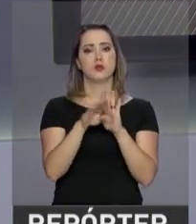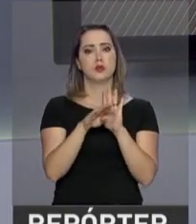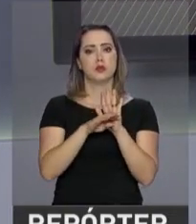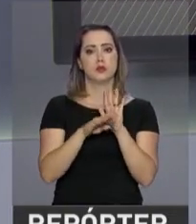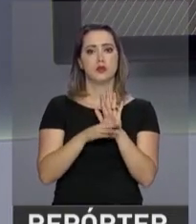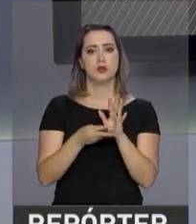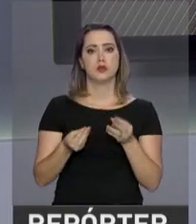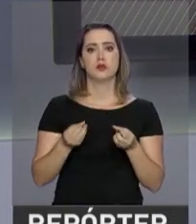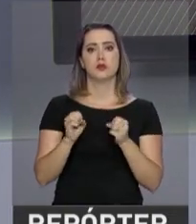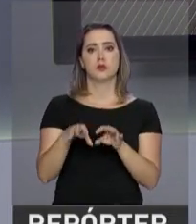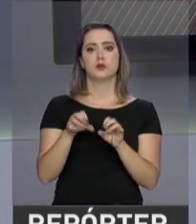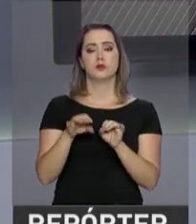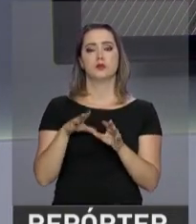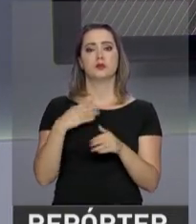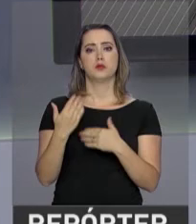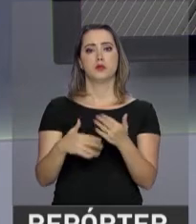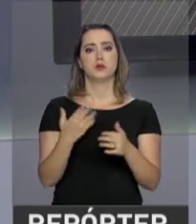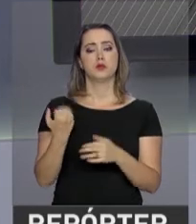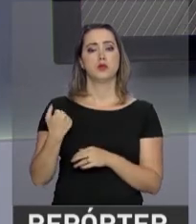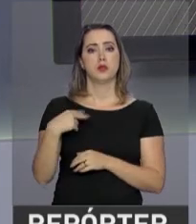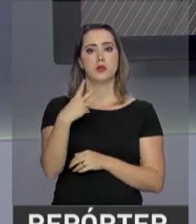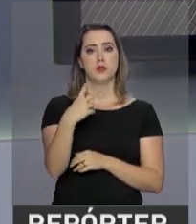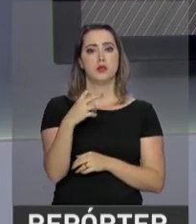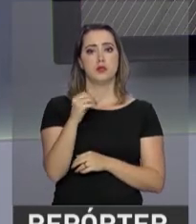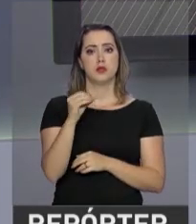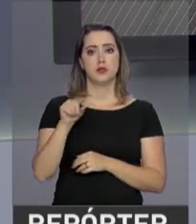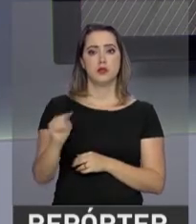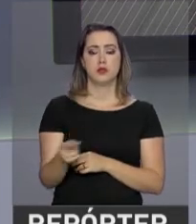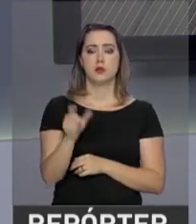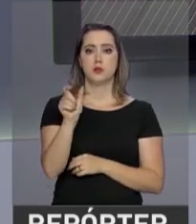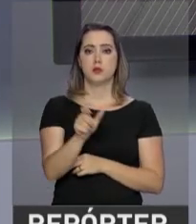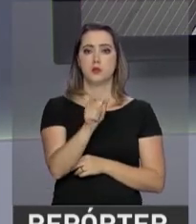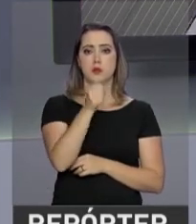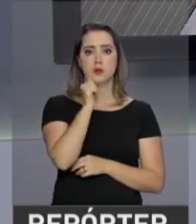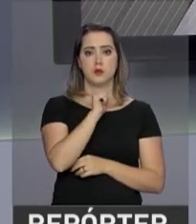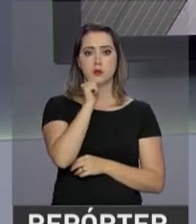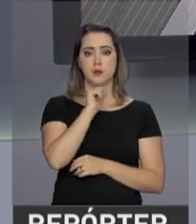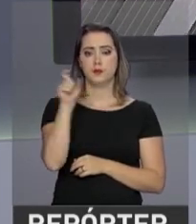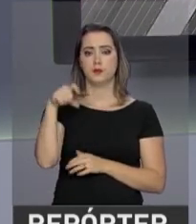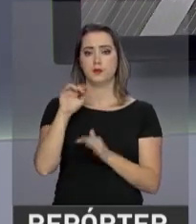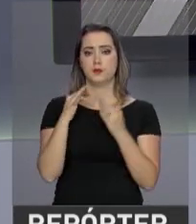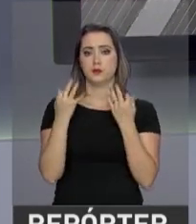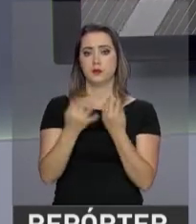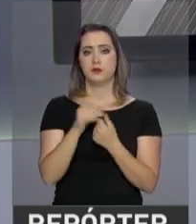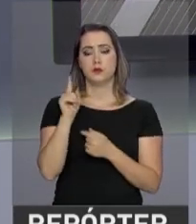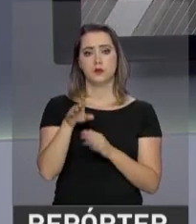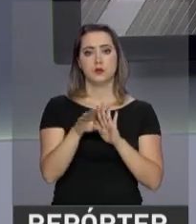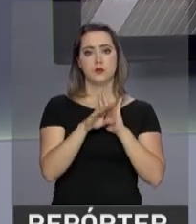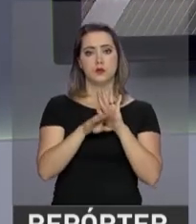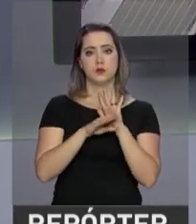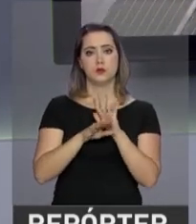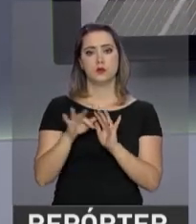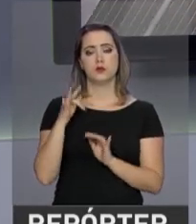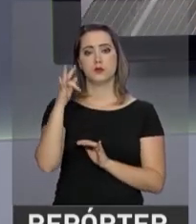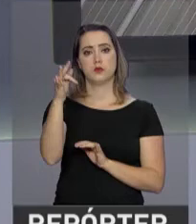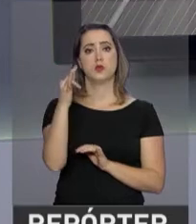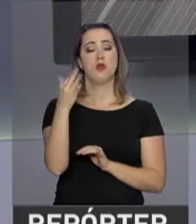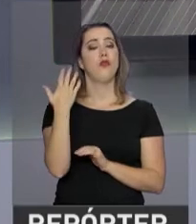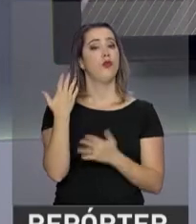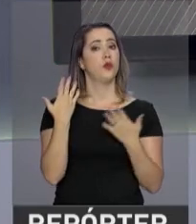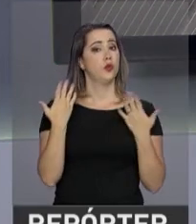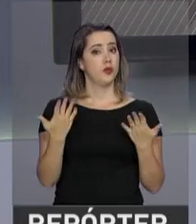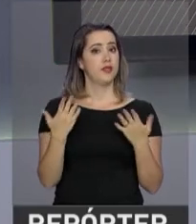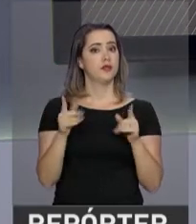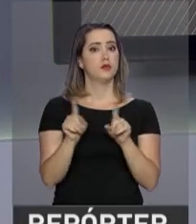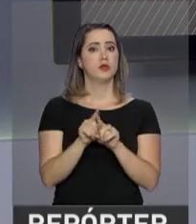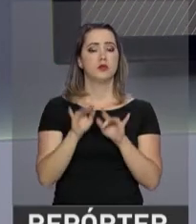a educação financeira para mais de 200 mil mulheres inscritas no Bolsa Família. Esse é o programa Futuro na Mão, lançado